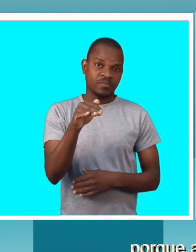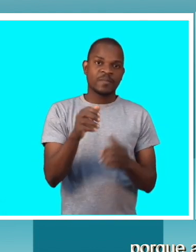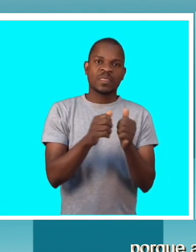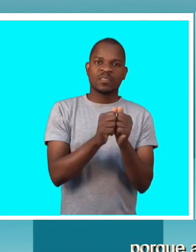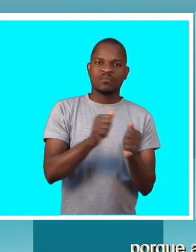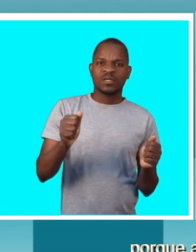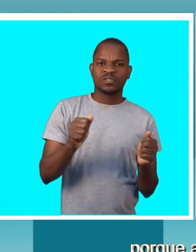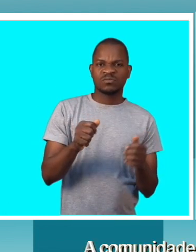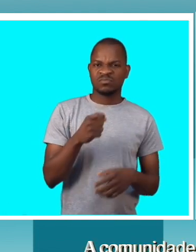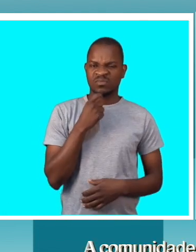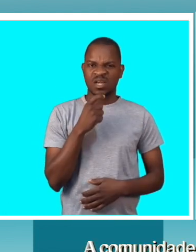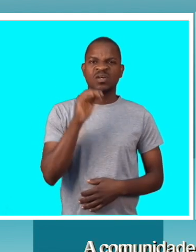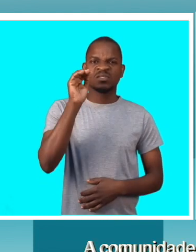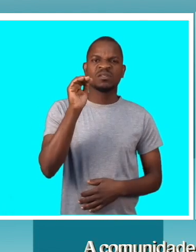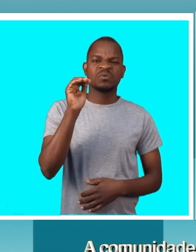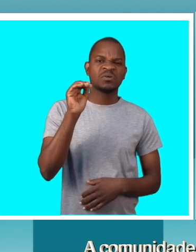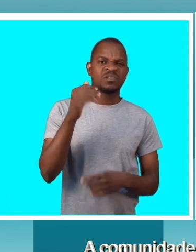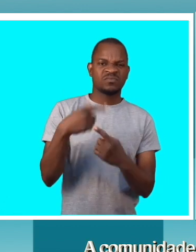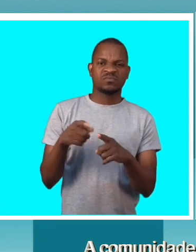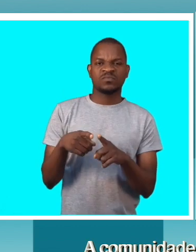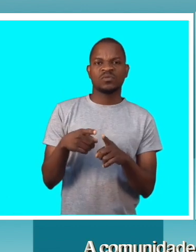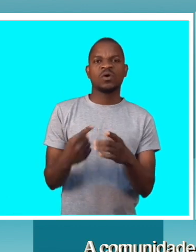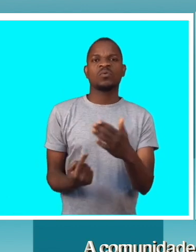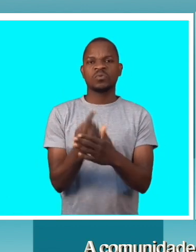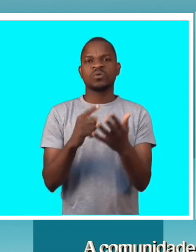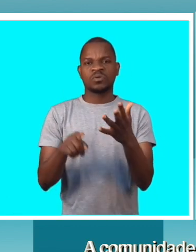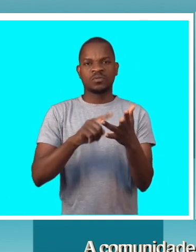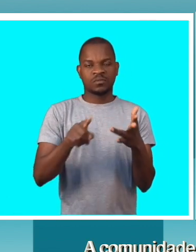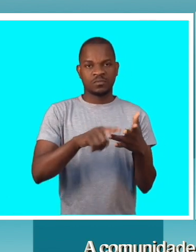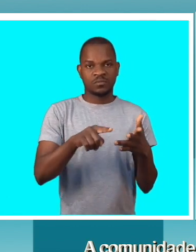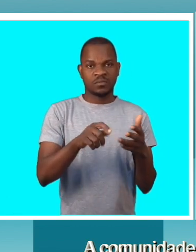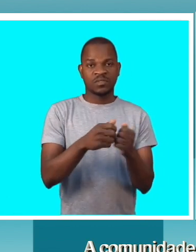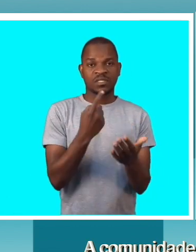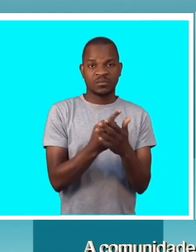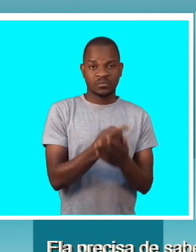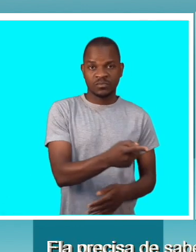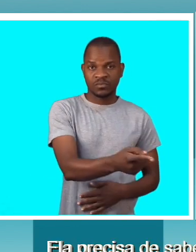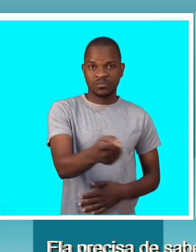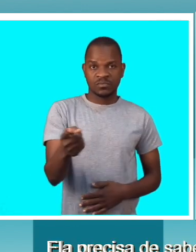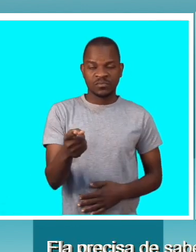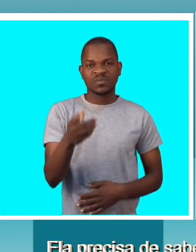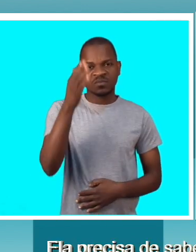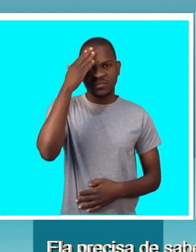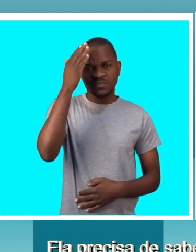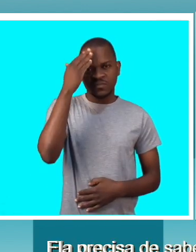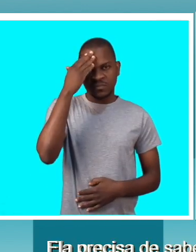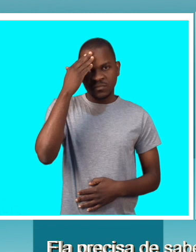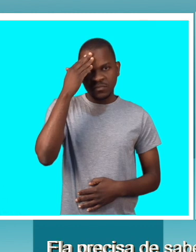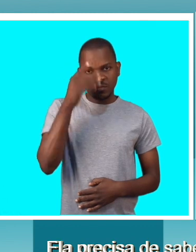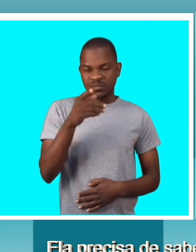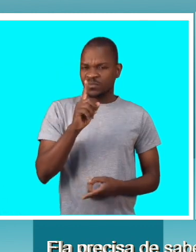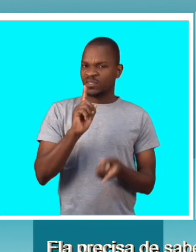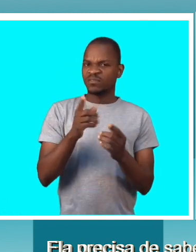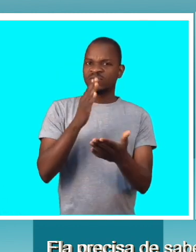comunidade, ah, não. Achamos que a criança não pode comer porque, senão, depois vai desenvolver problema X. Eles precisam saber que aquele problema que eles